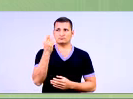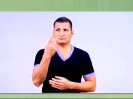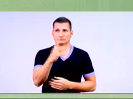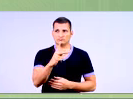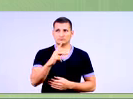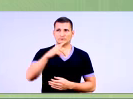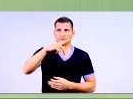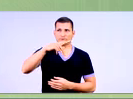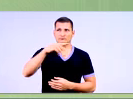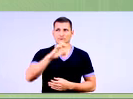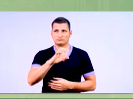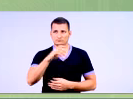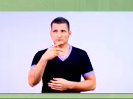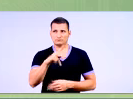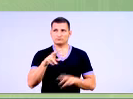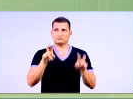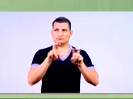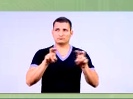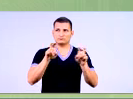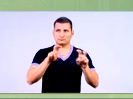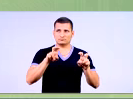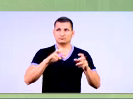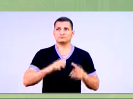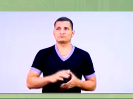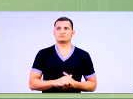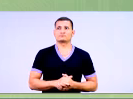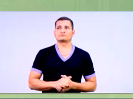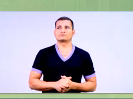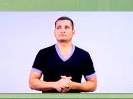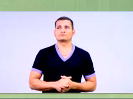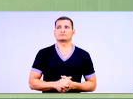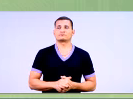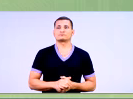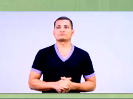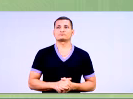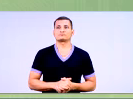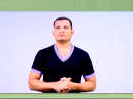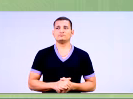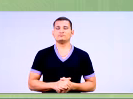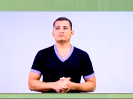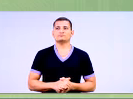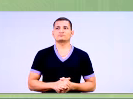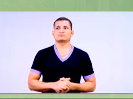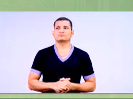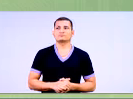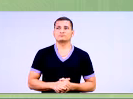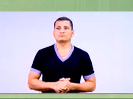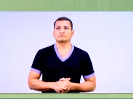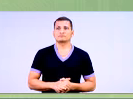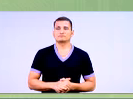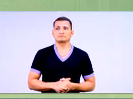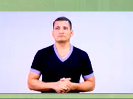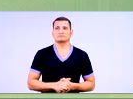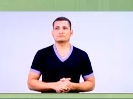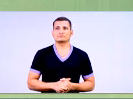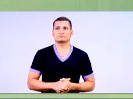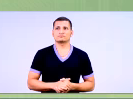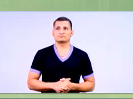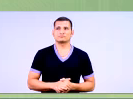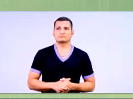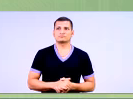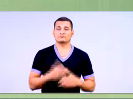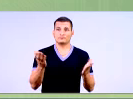seu computador, no seu personal computer, né? Que é a sigla para PC, para personal computer. Então, vamos